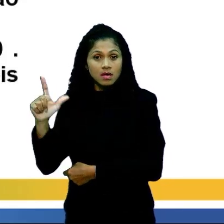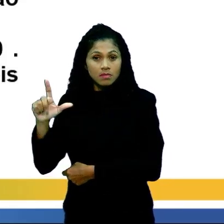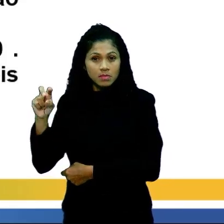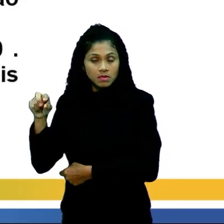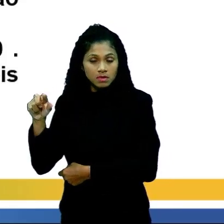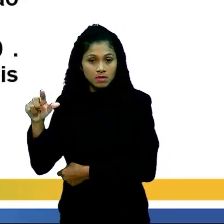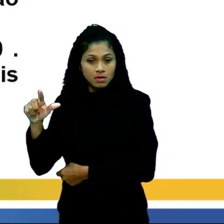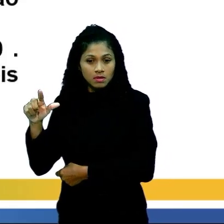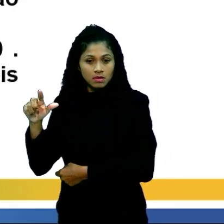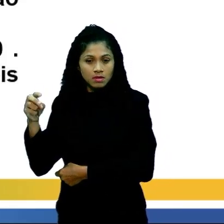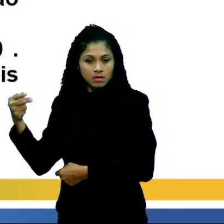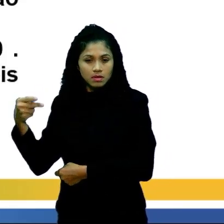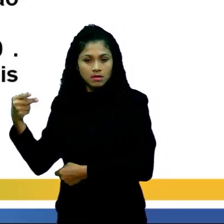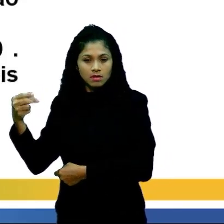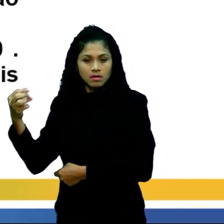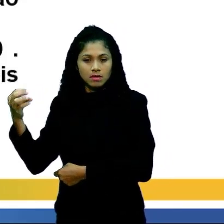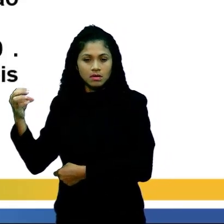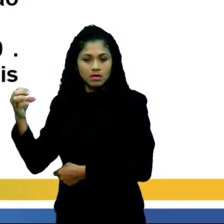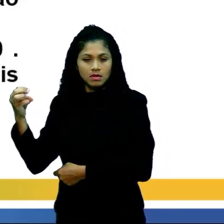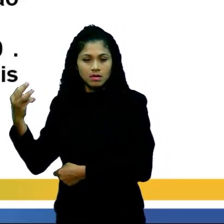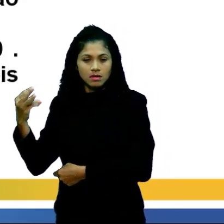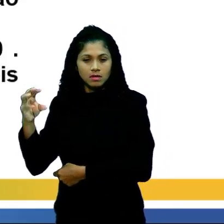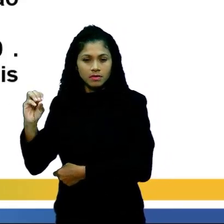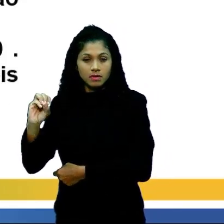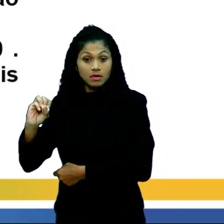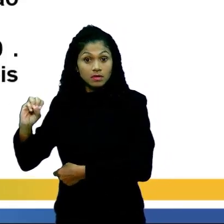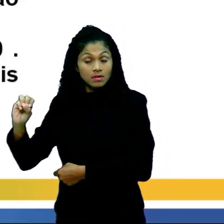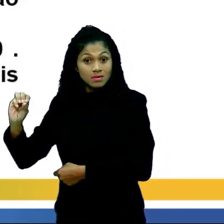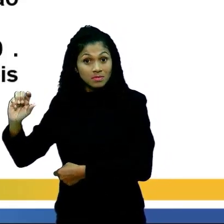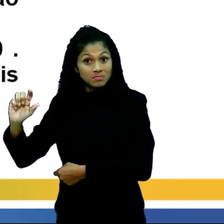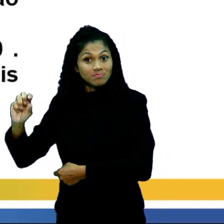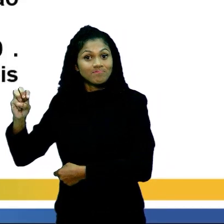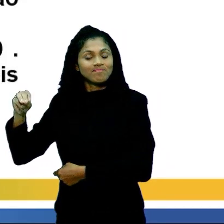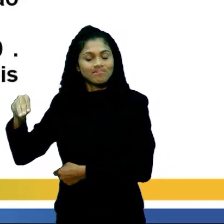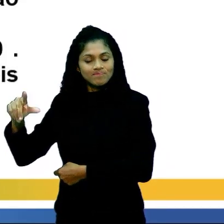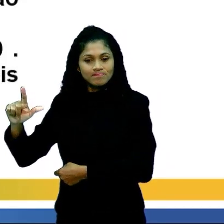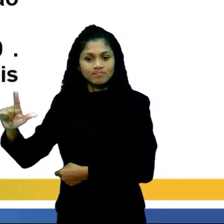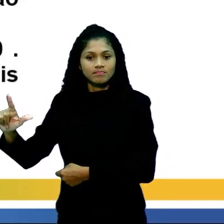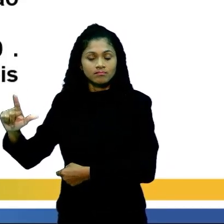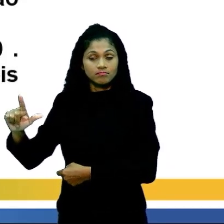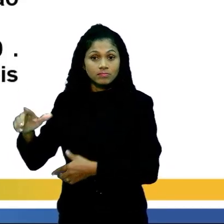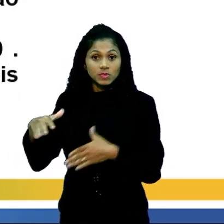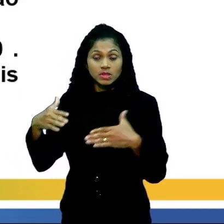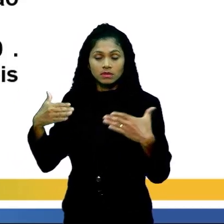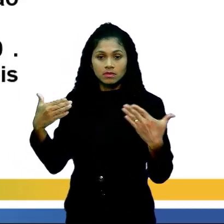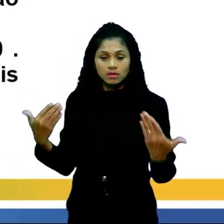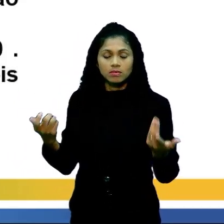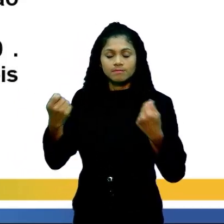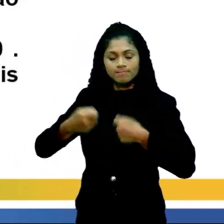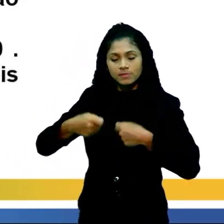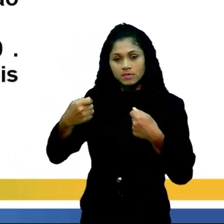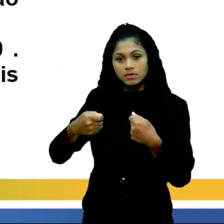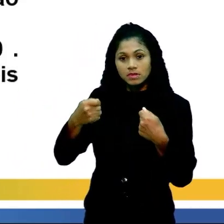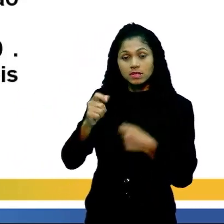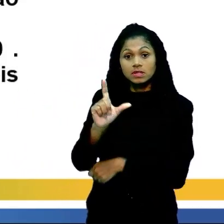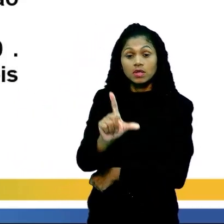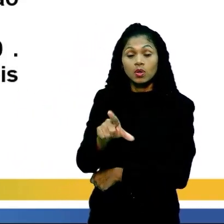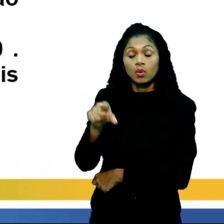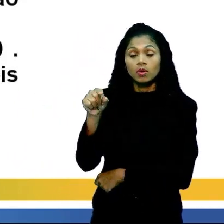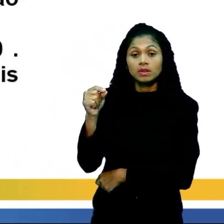a 3 litros. Logo, ele deve escolher a garrafa 4,